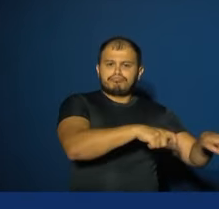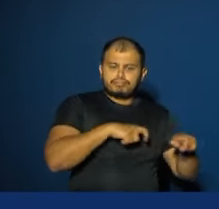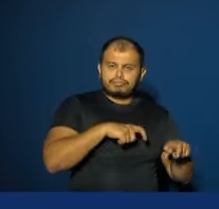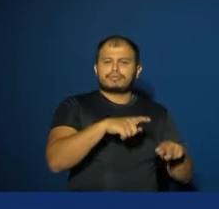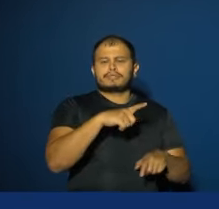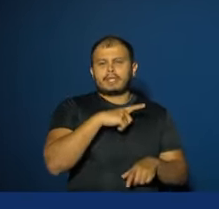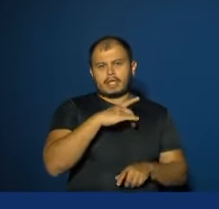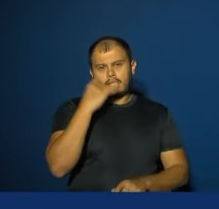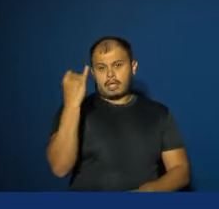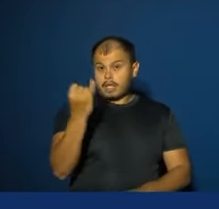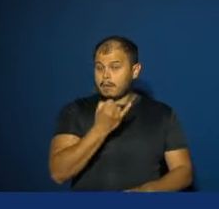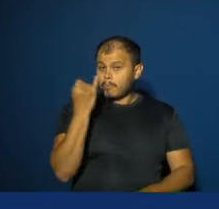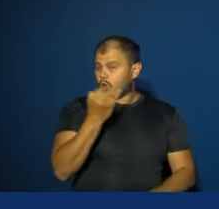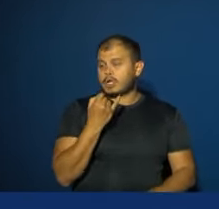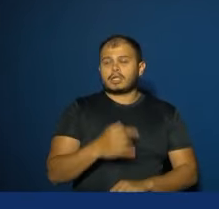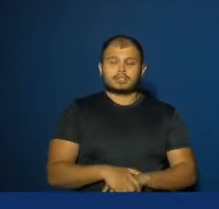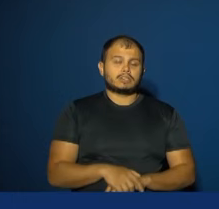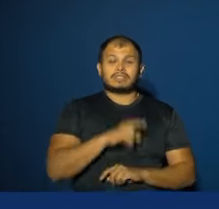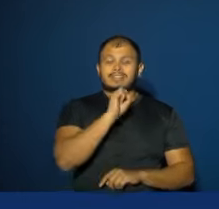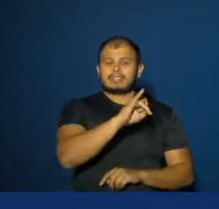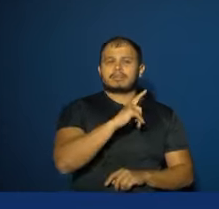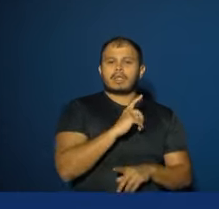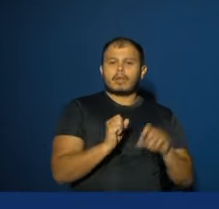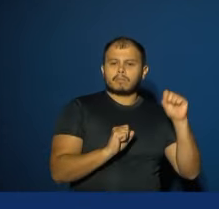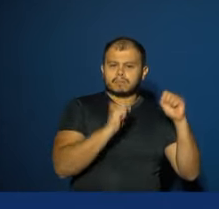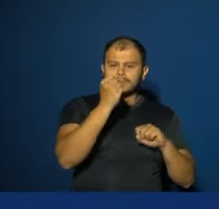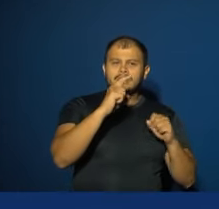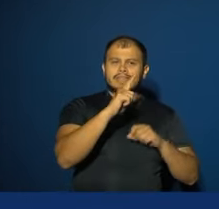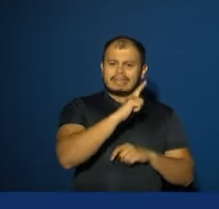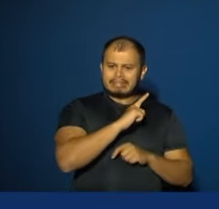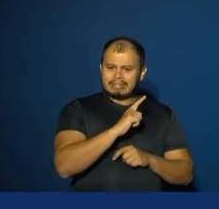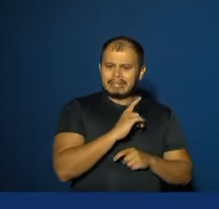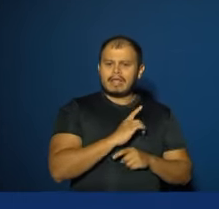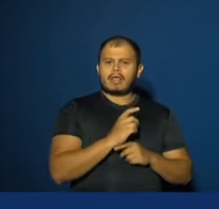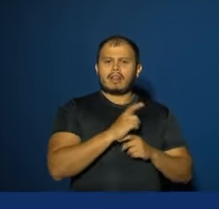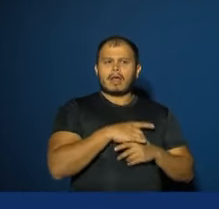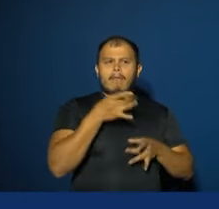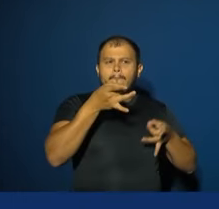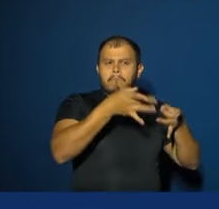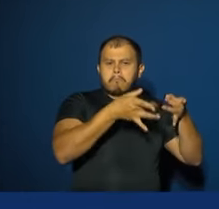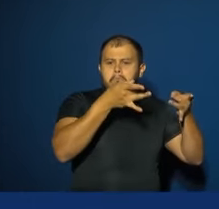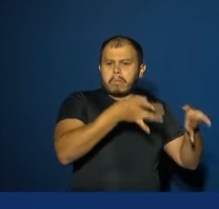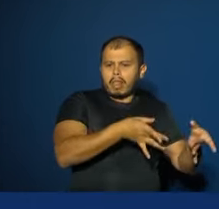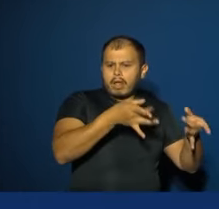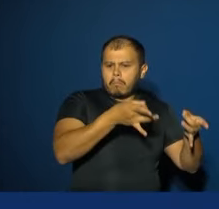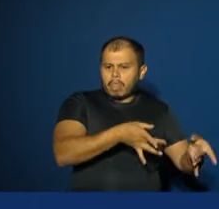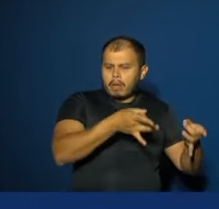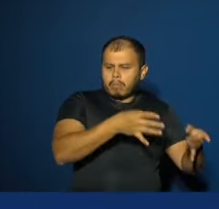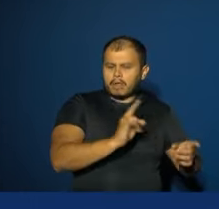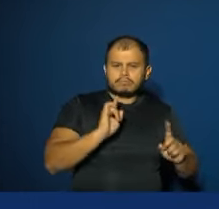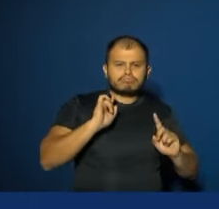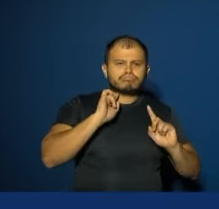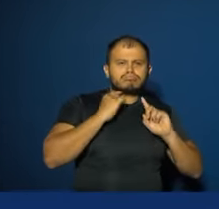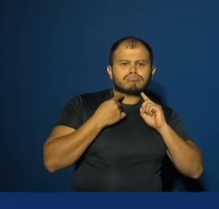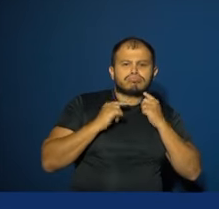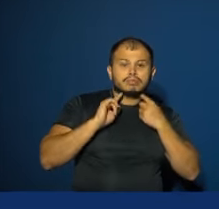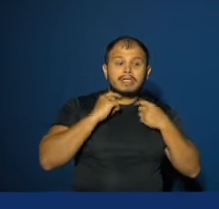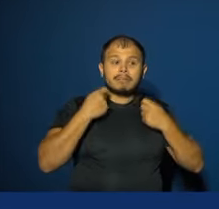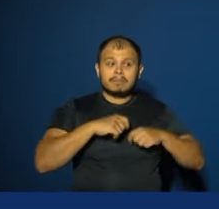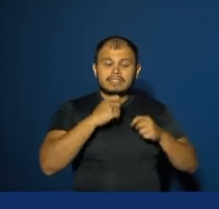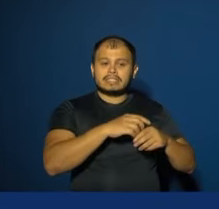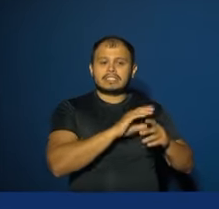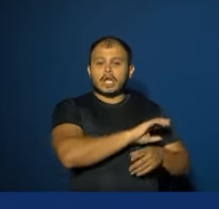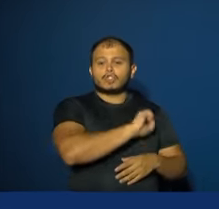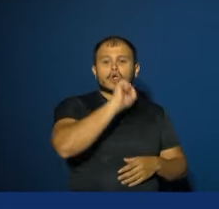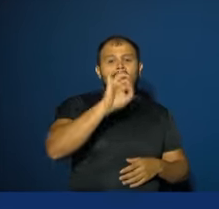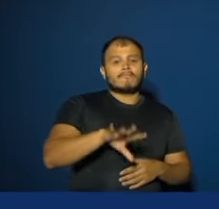muito potente. Se lá tem uma indústria que tem resíduos, né, orgânicos e precisa ter uma solução para esse